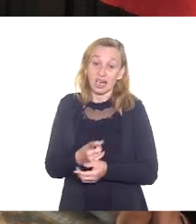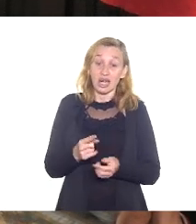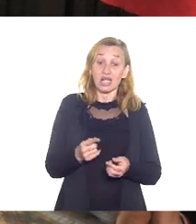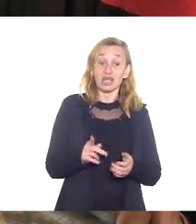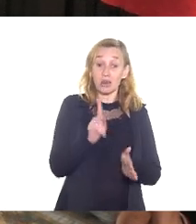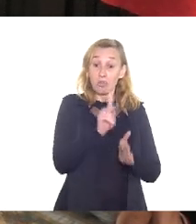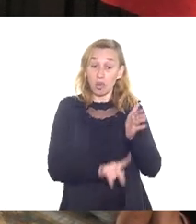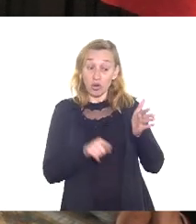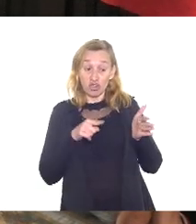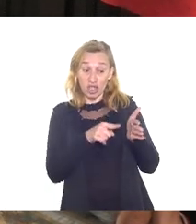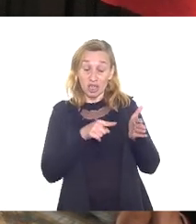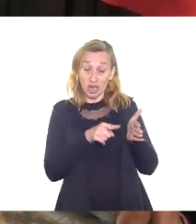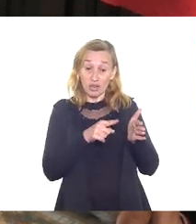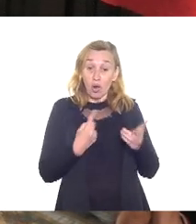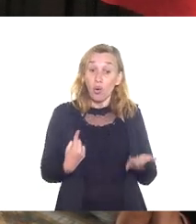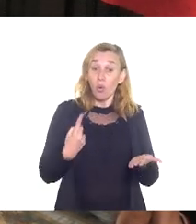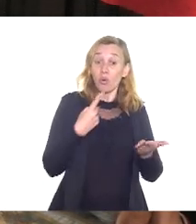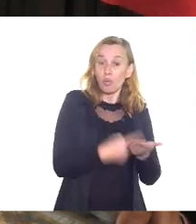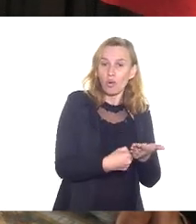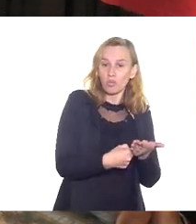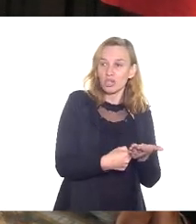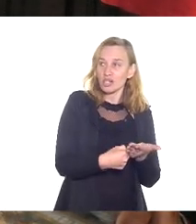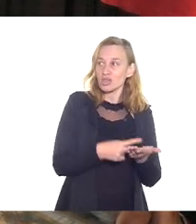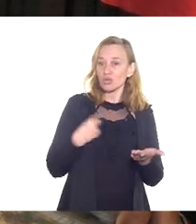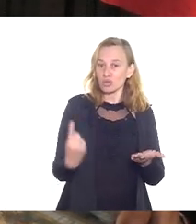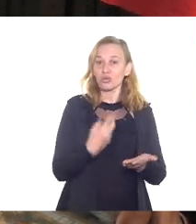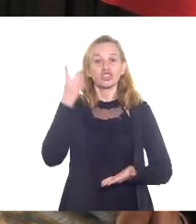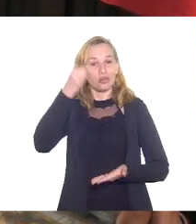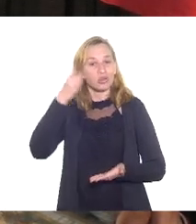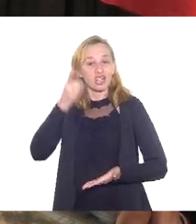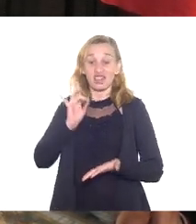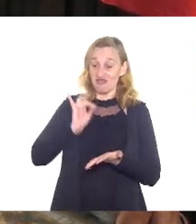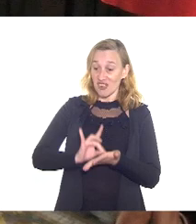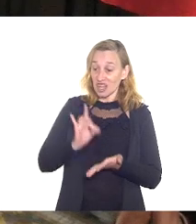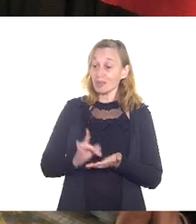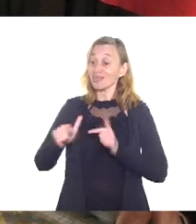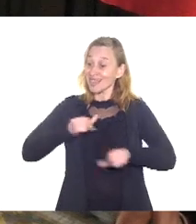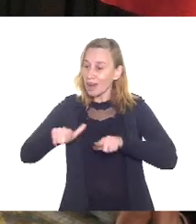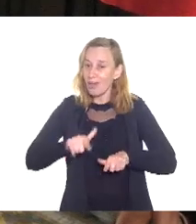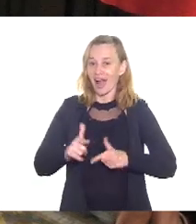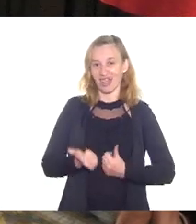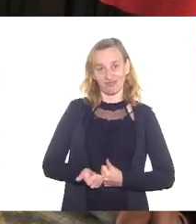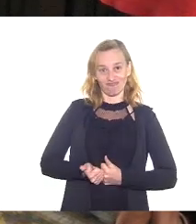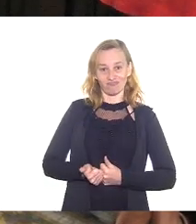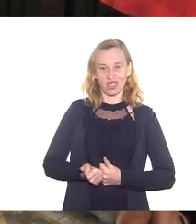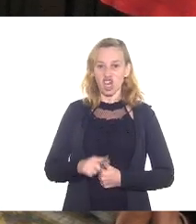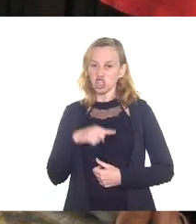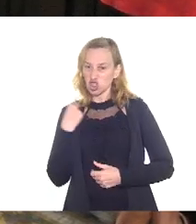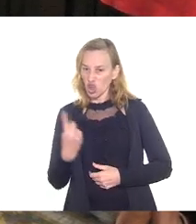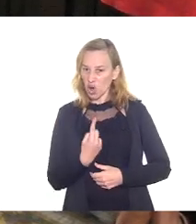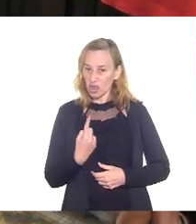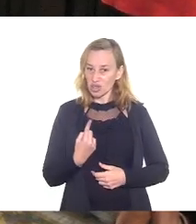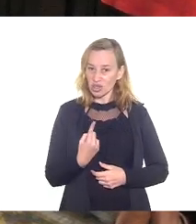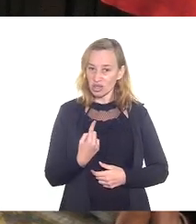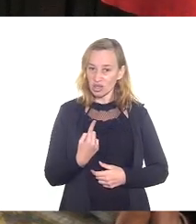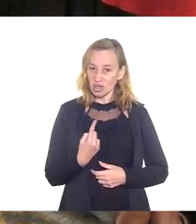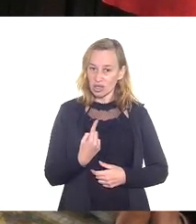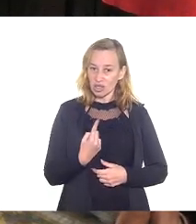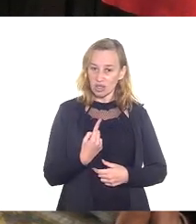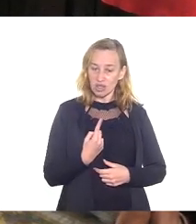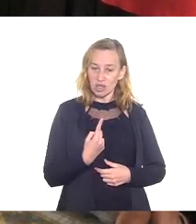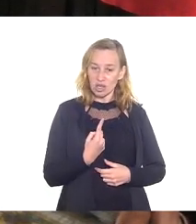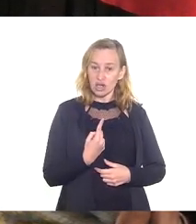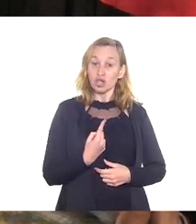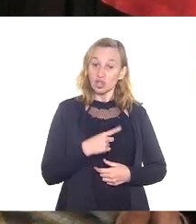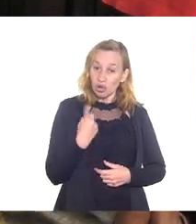reafirmar o compromisso dos parlamentares que exercem a real função. Parlamentares que não são despachantes de governadores, de secretários, de ninguém, mas parlamentares